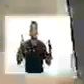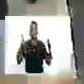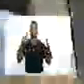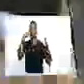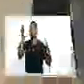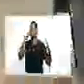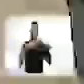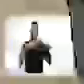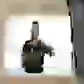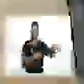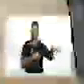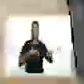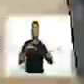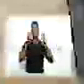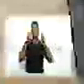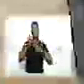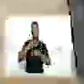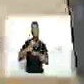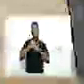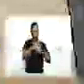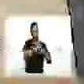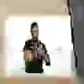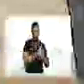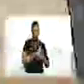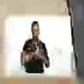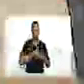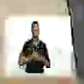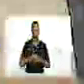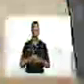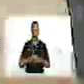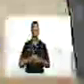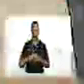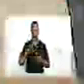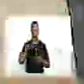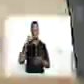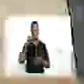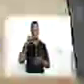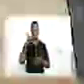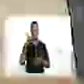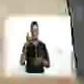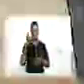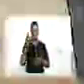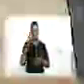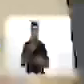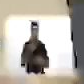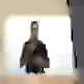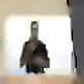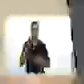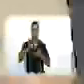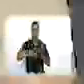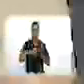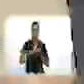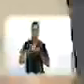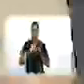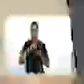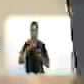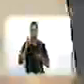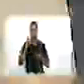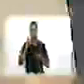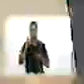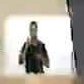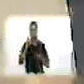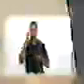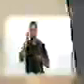varrição a varrição ô ô ô Élder nós estamos fazendo um contrato porque e fica